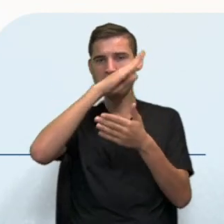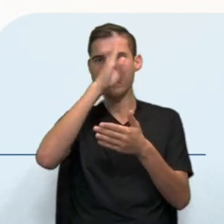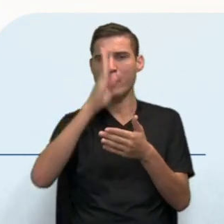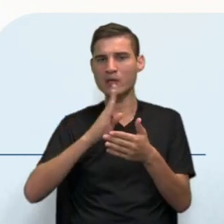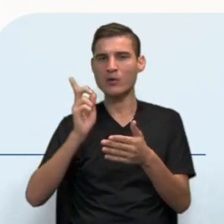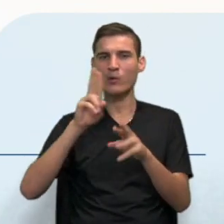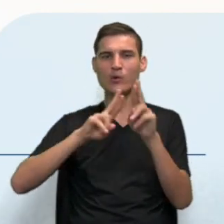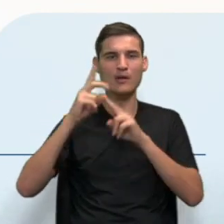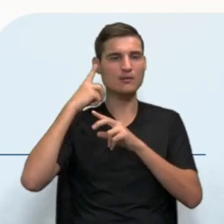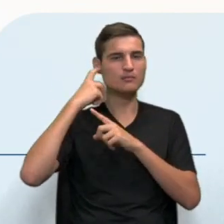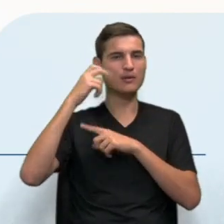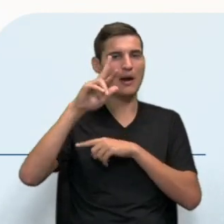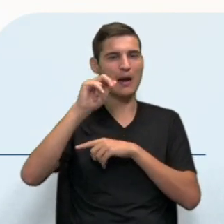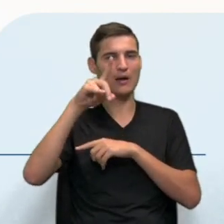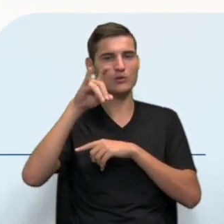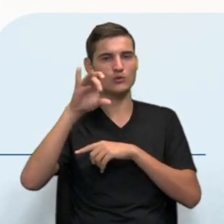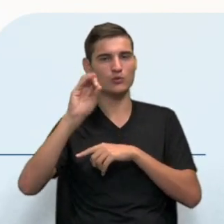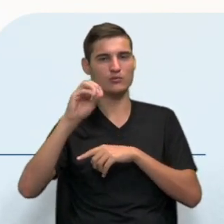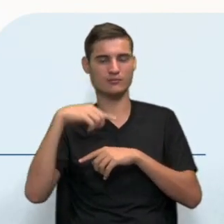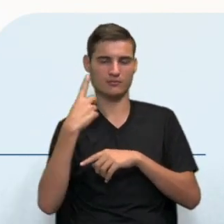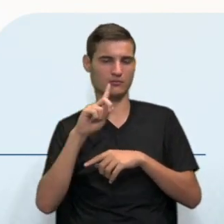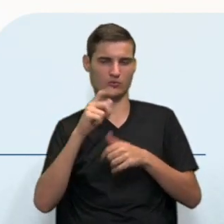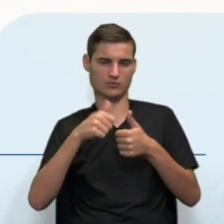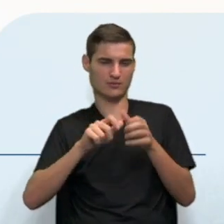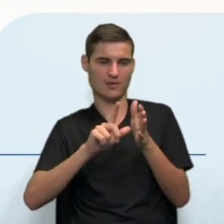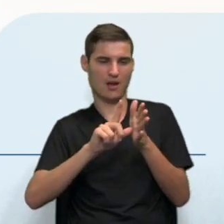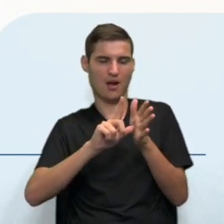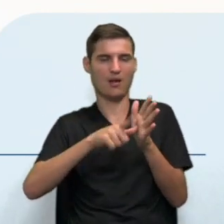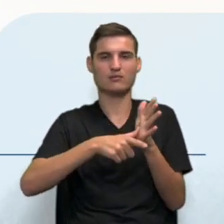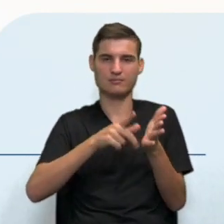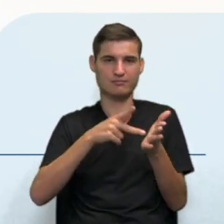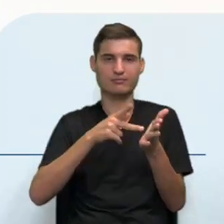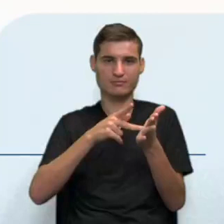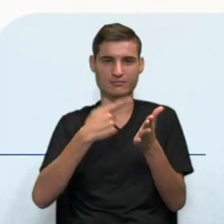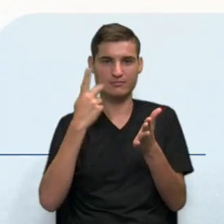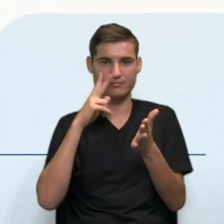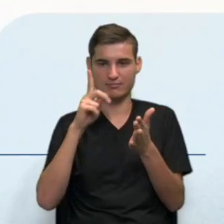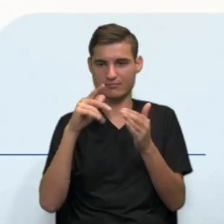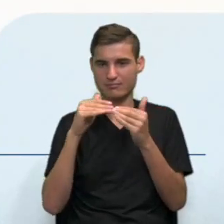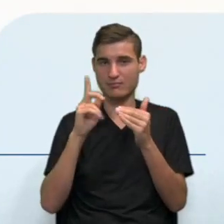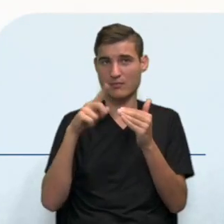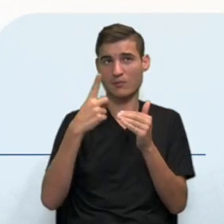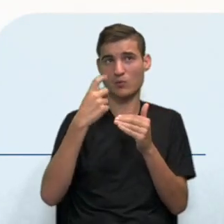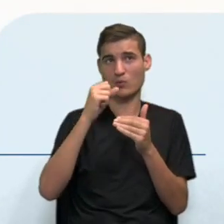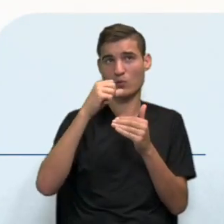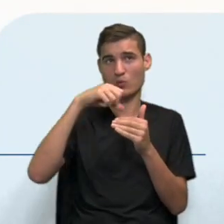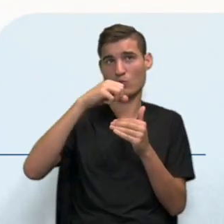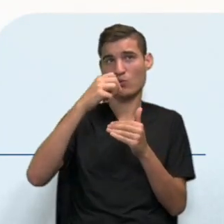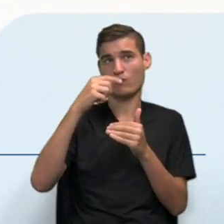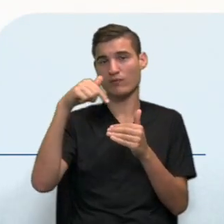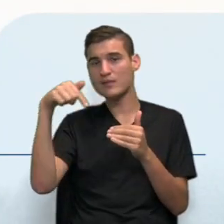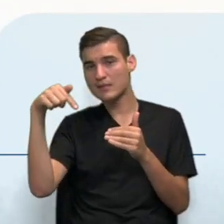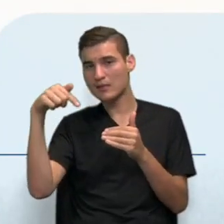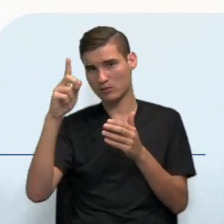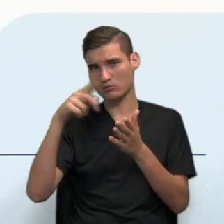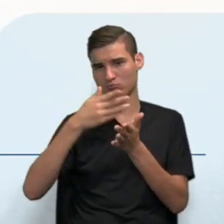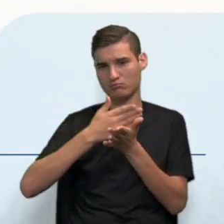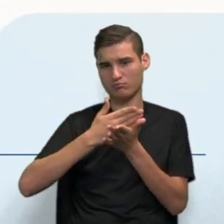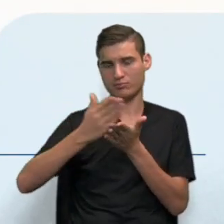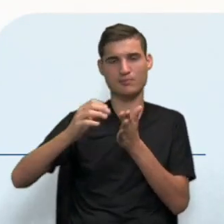Então, não estávamos tão atrasados assim na época. Você viu que em 1897,